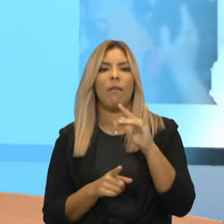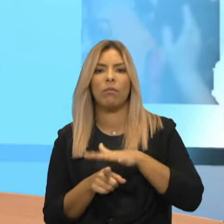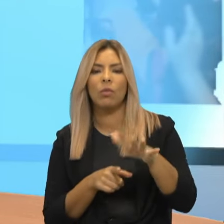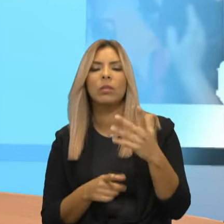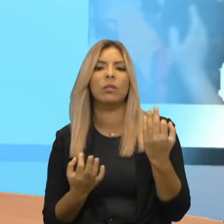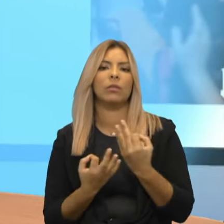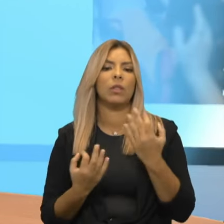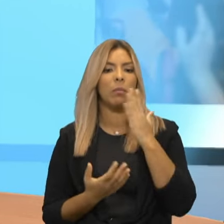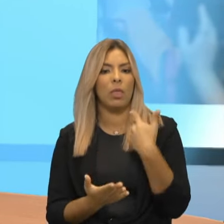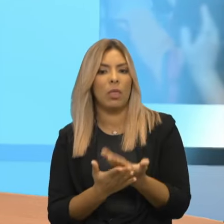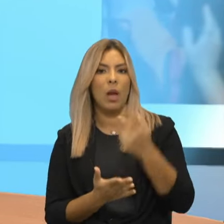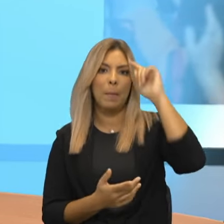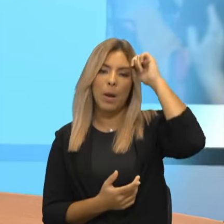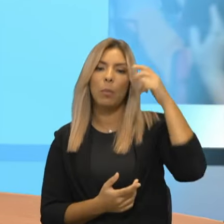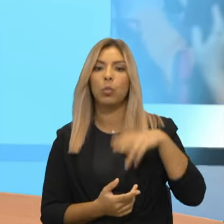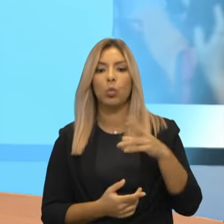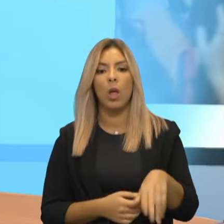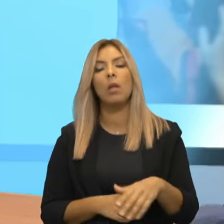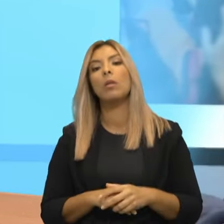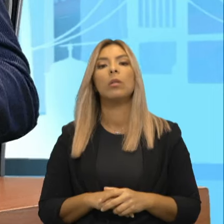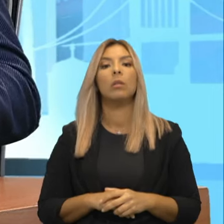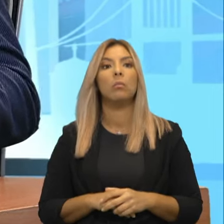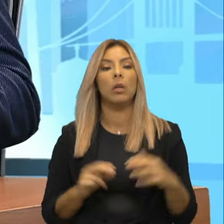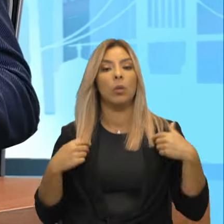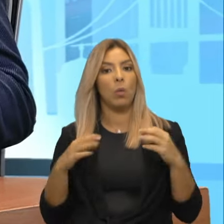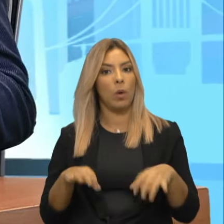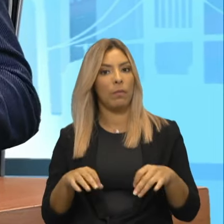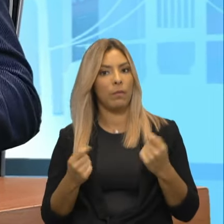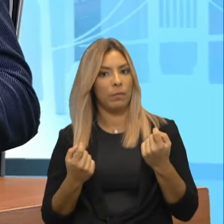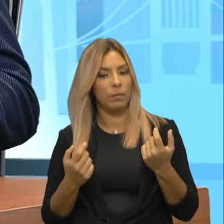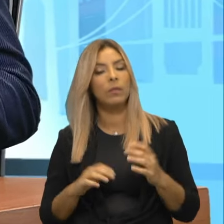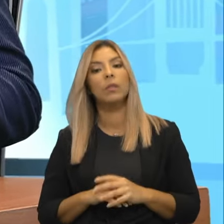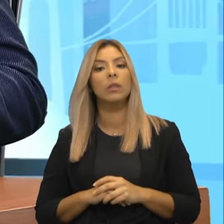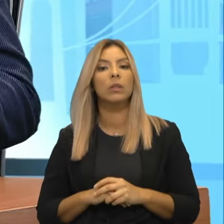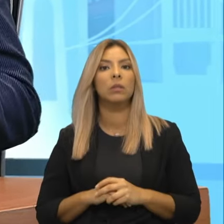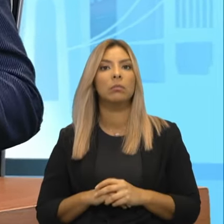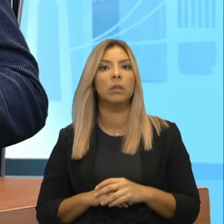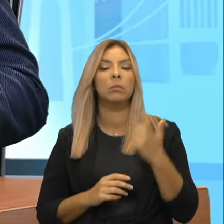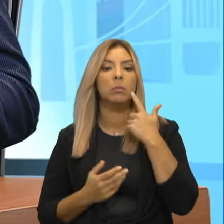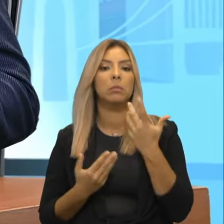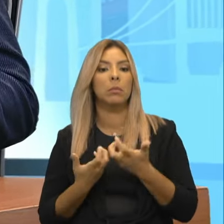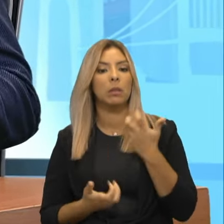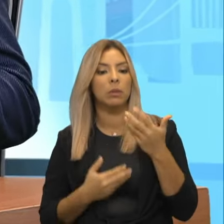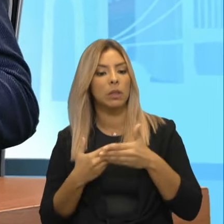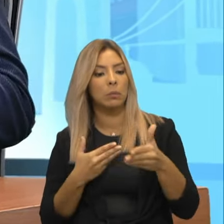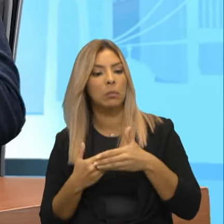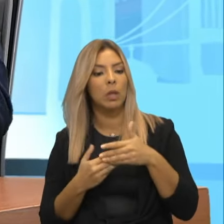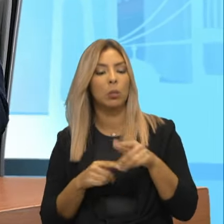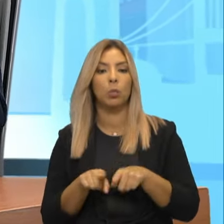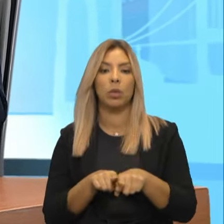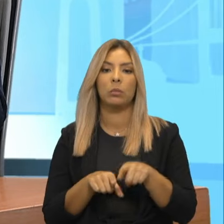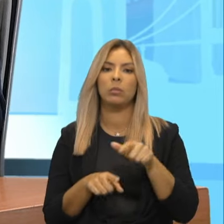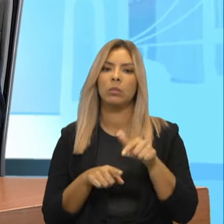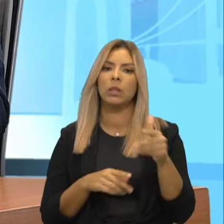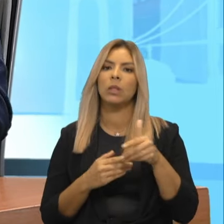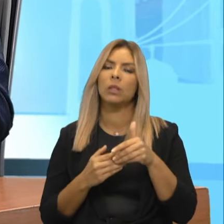naturalmente afetam Portugal. E só para terminar este ponto, um dos pontos mais relevantes da semana política foi económica. Foi um aviso do